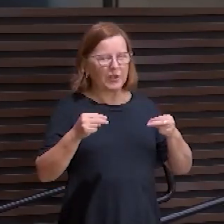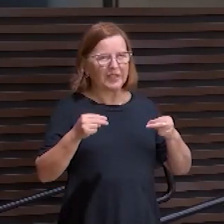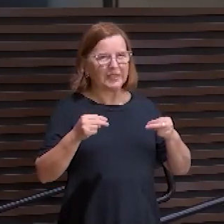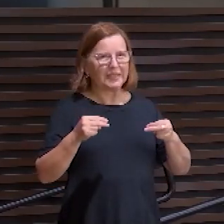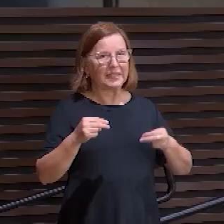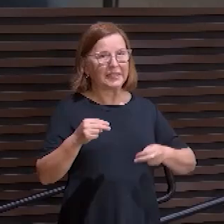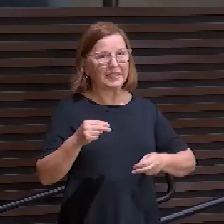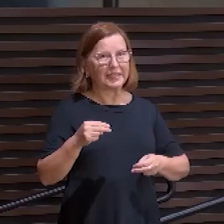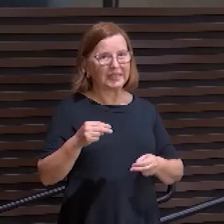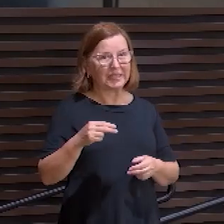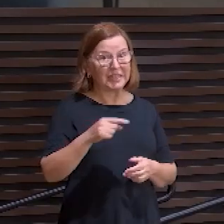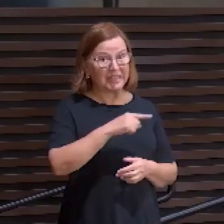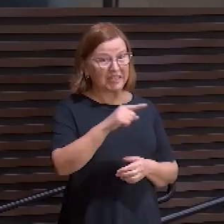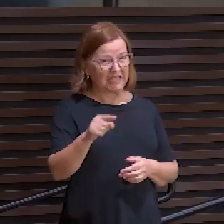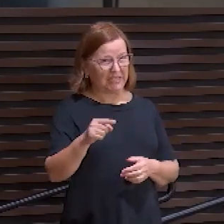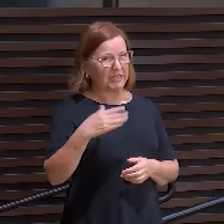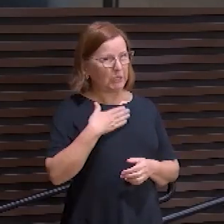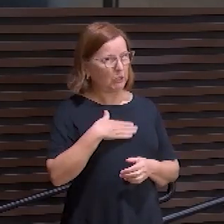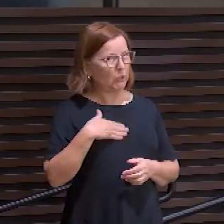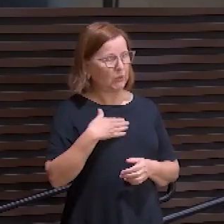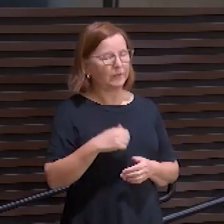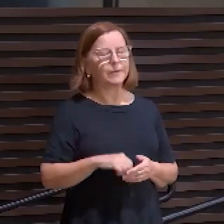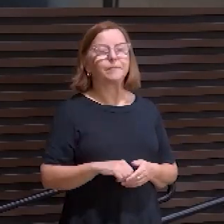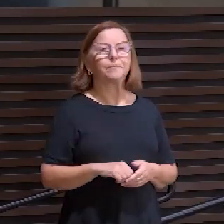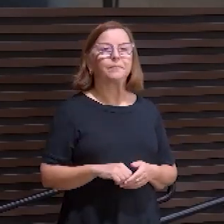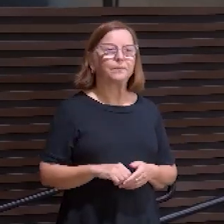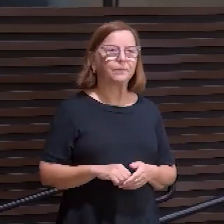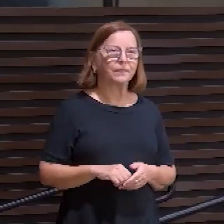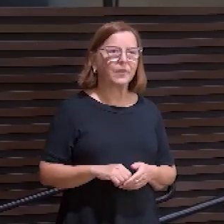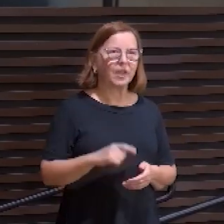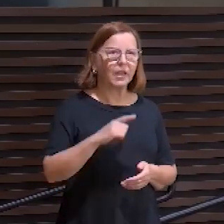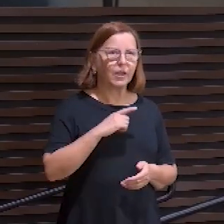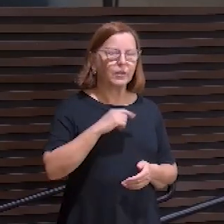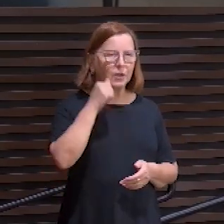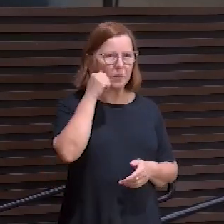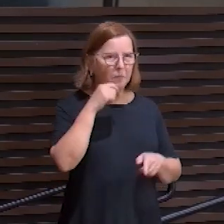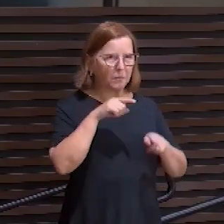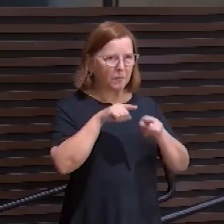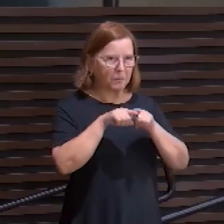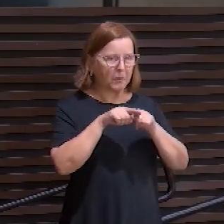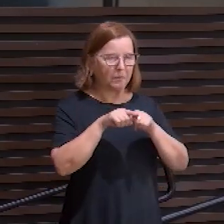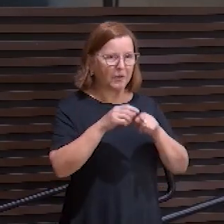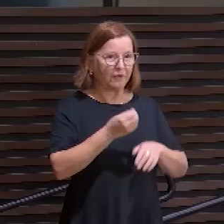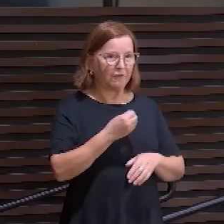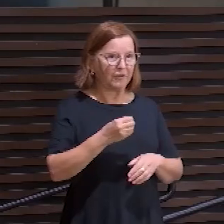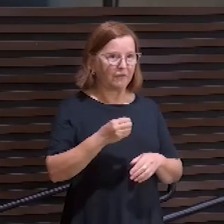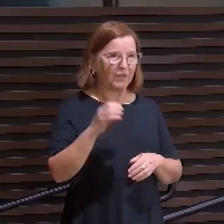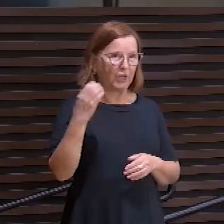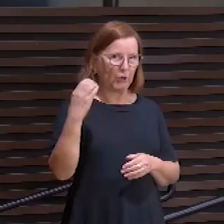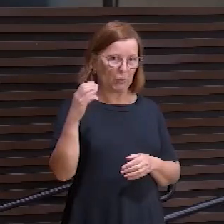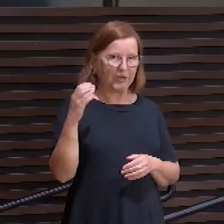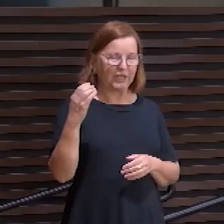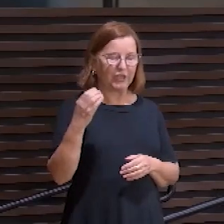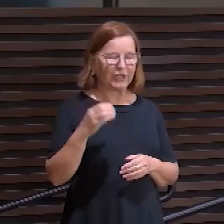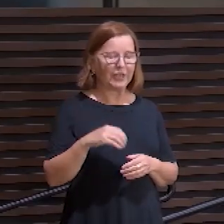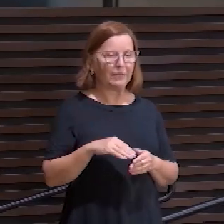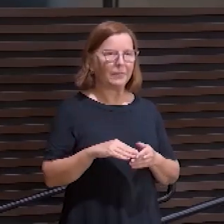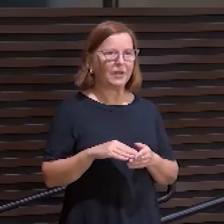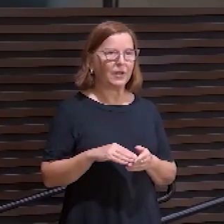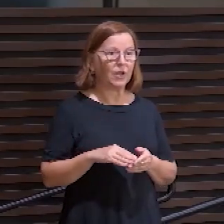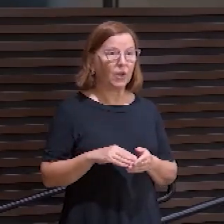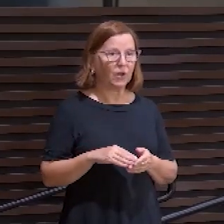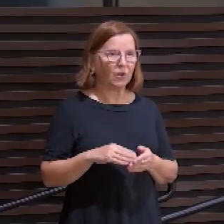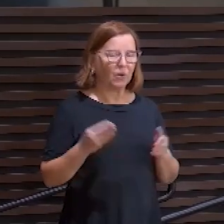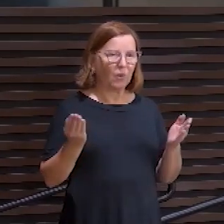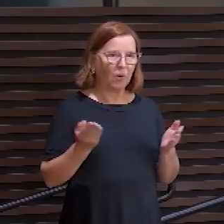Eu tenho uma irmã que está em Curitiba, muito preciosa. Tive hoje, por acaso, vendo